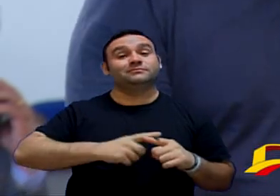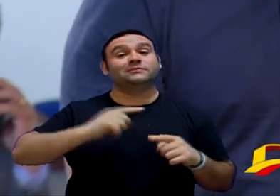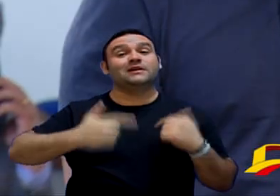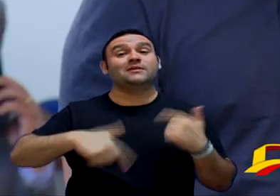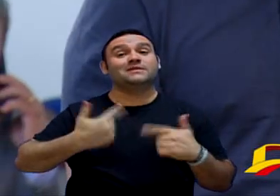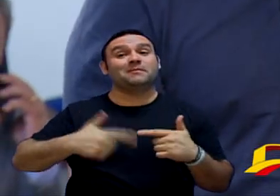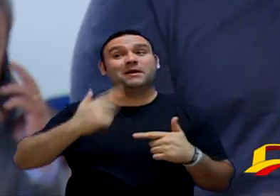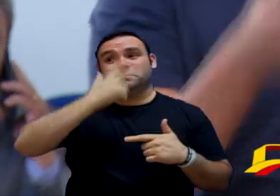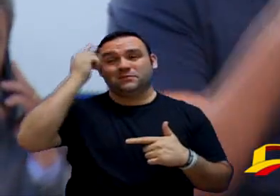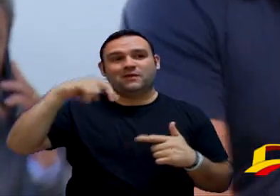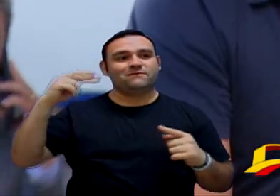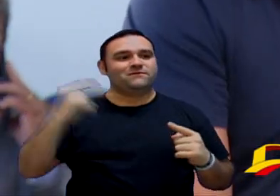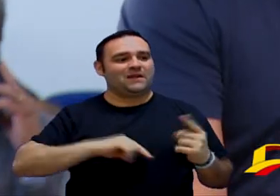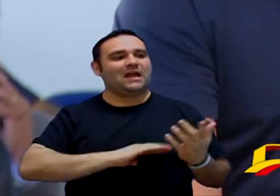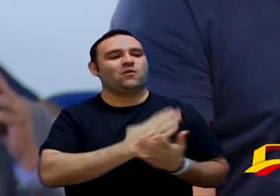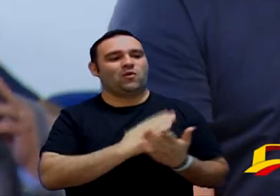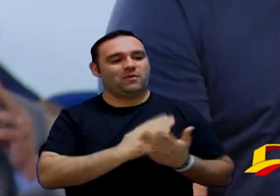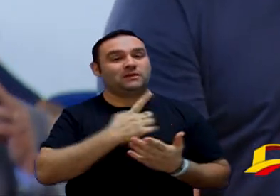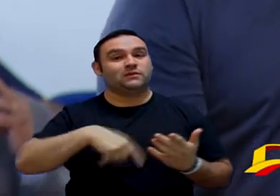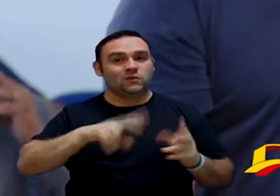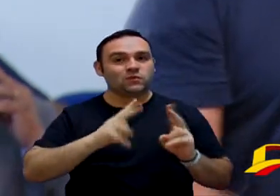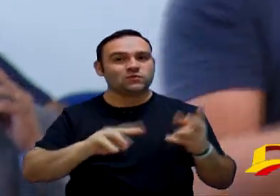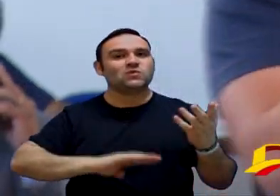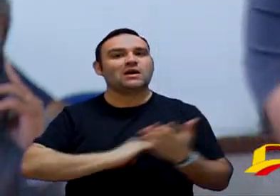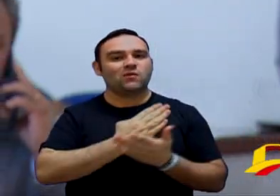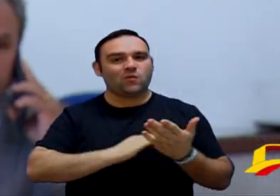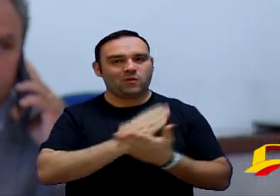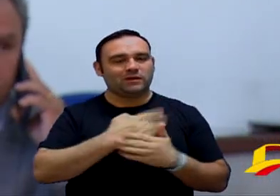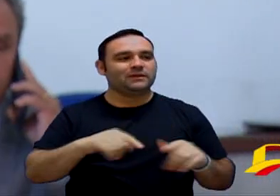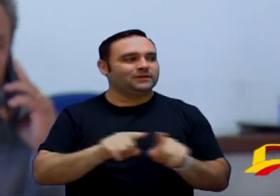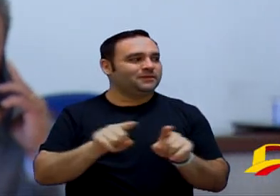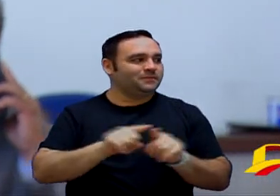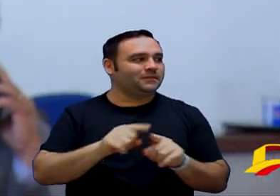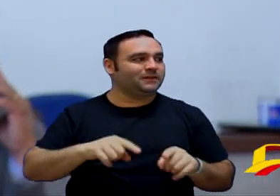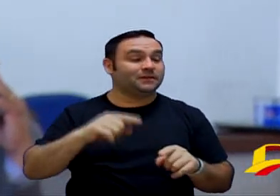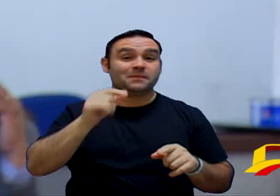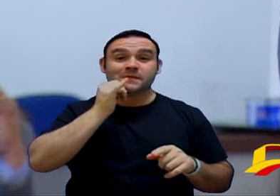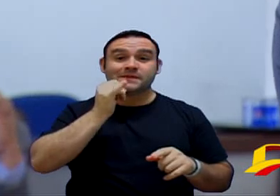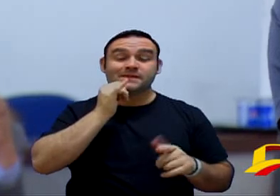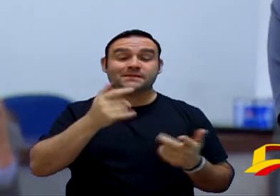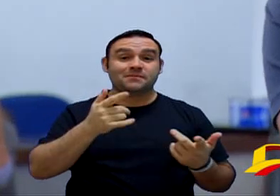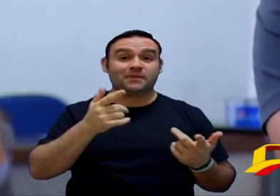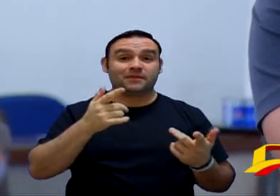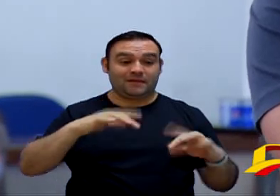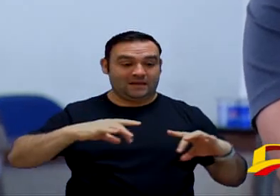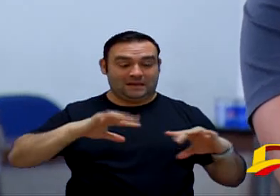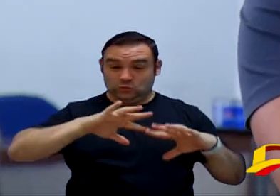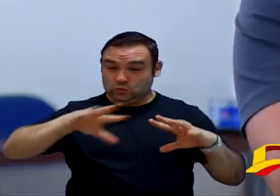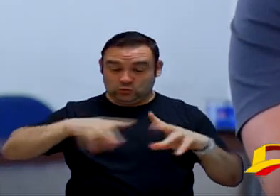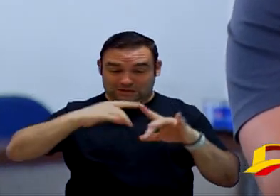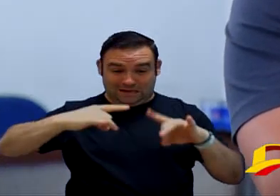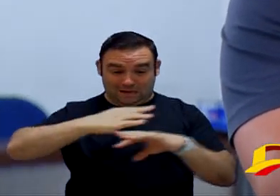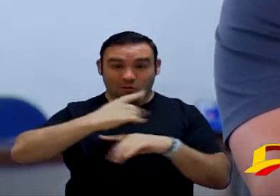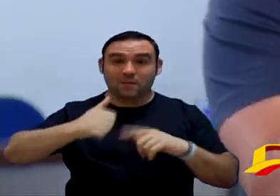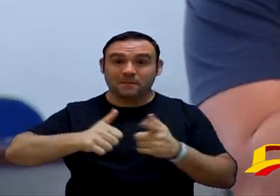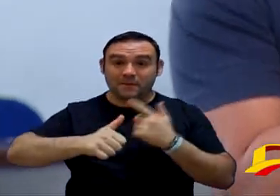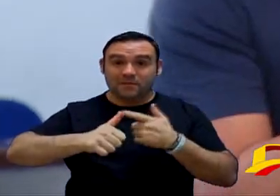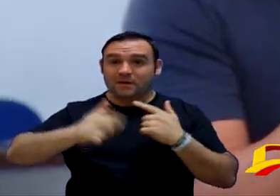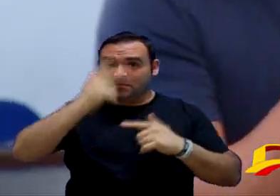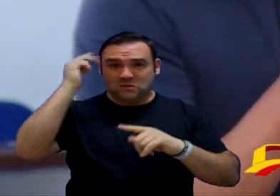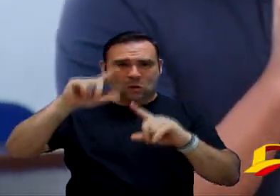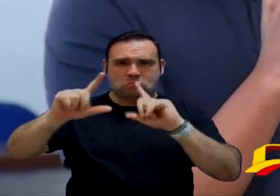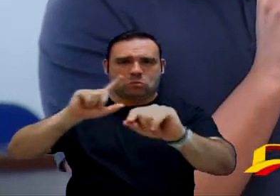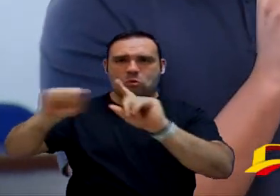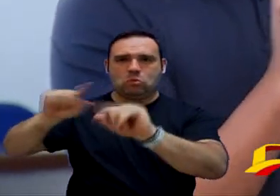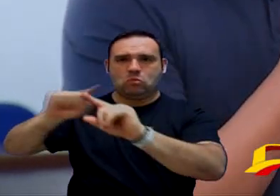nós trabalha e vai continuar incomodando e sabe que é o mais legal é que na hora que acabou tudo primeiro que ele já tinham